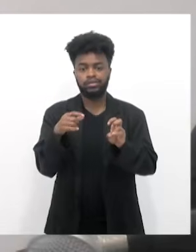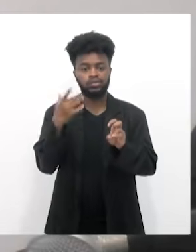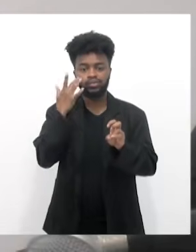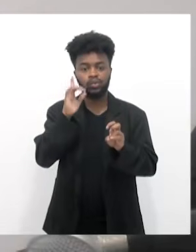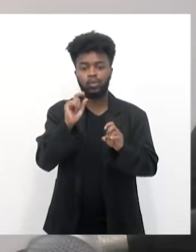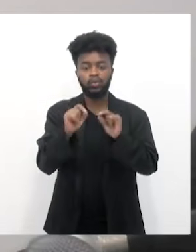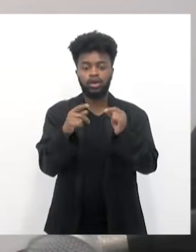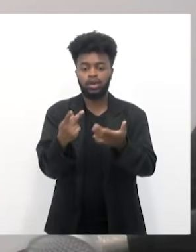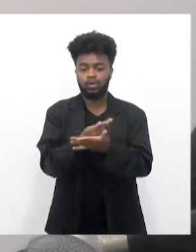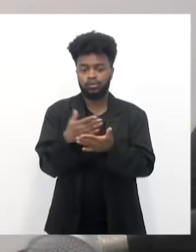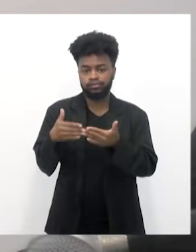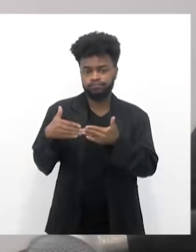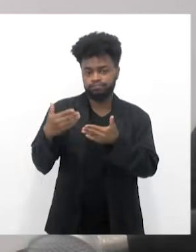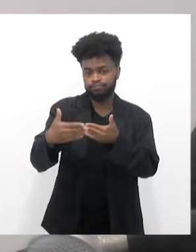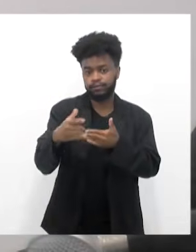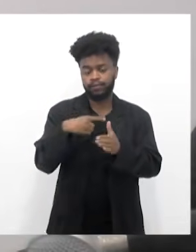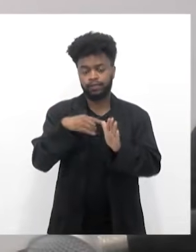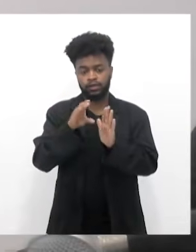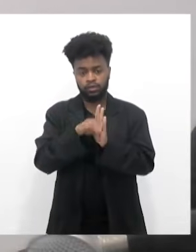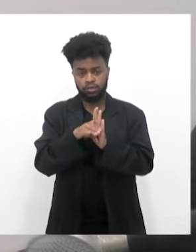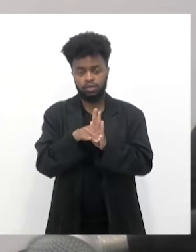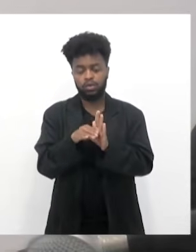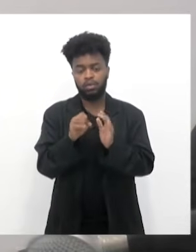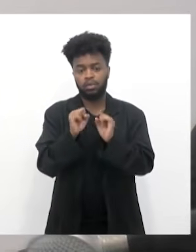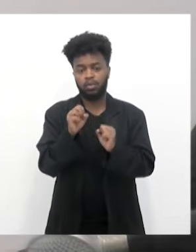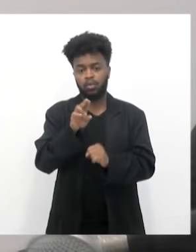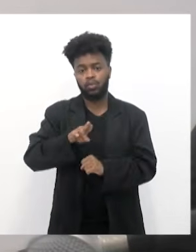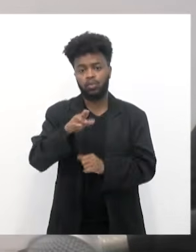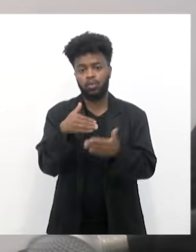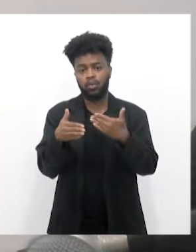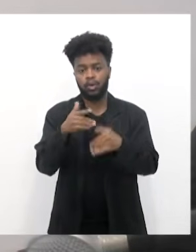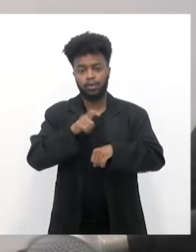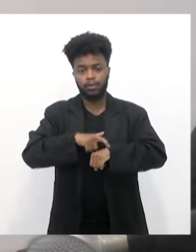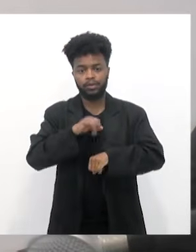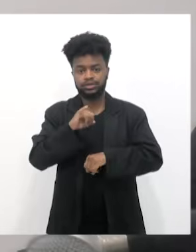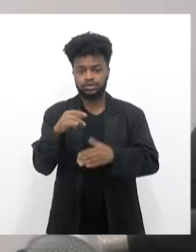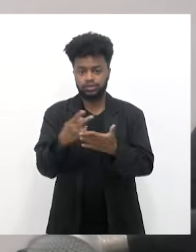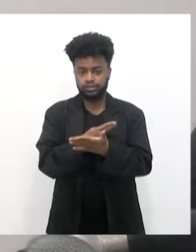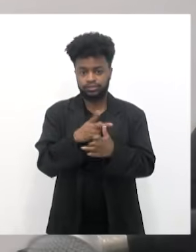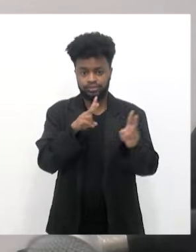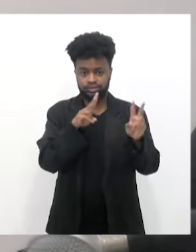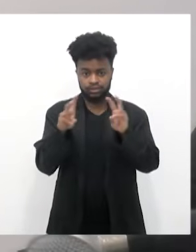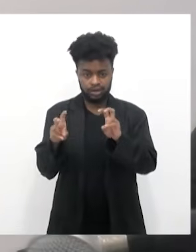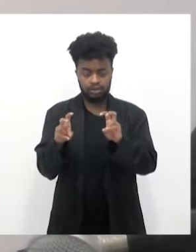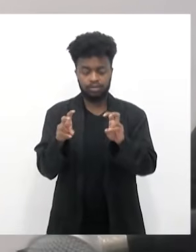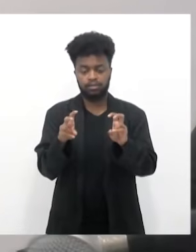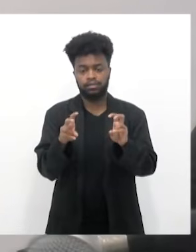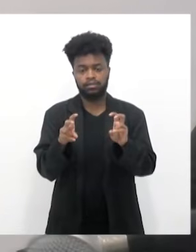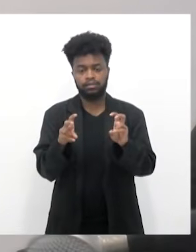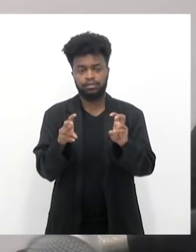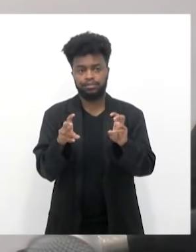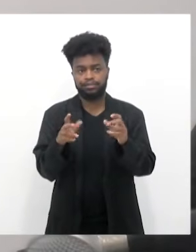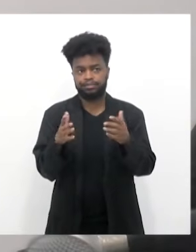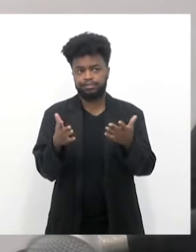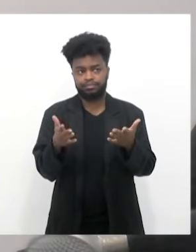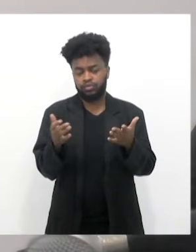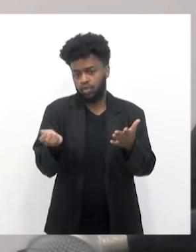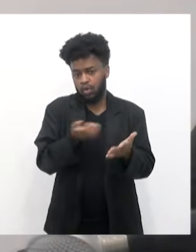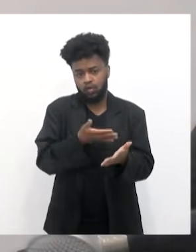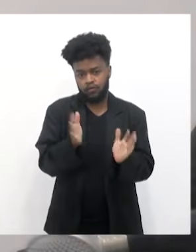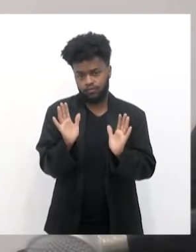é utilizado em todos os momentos em que há uma questão absolutamente